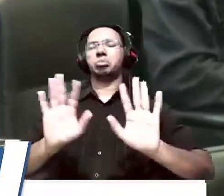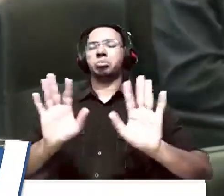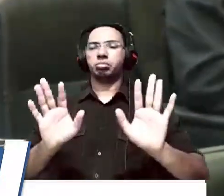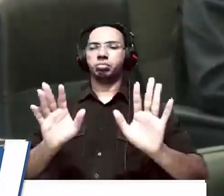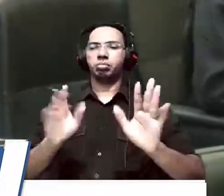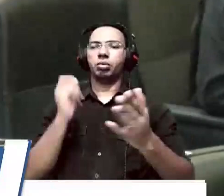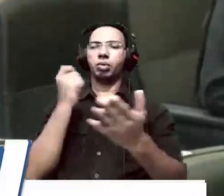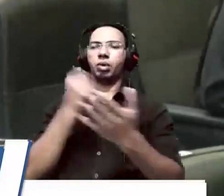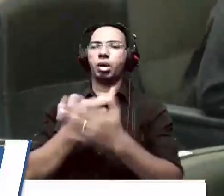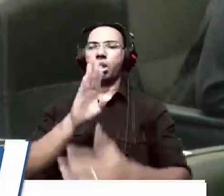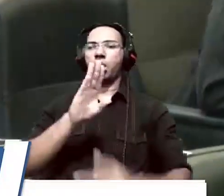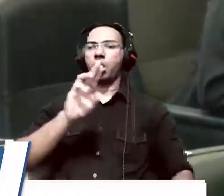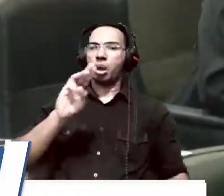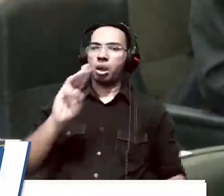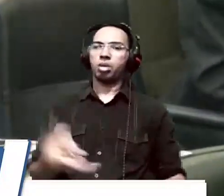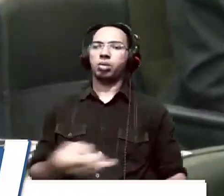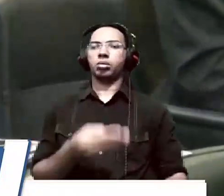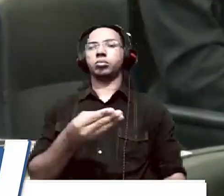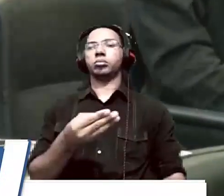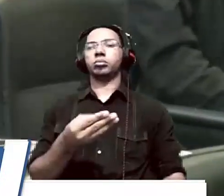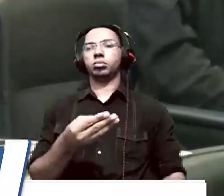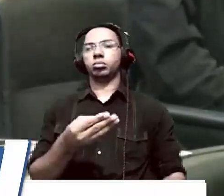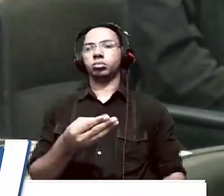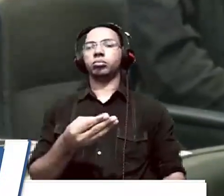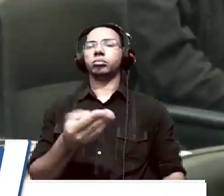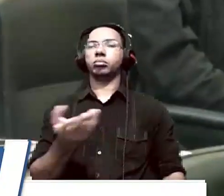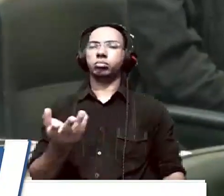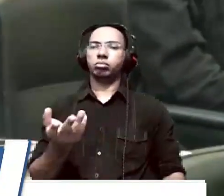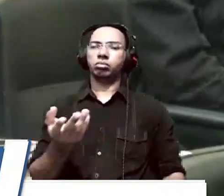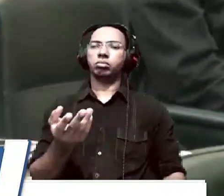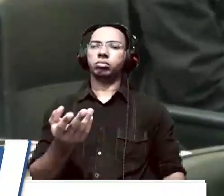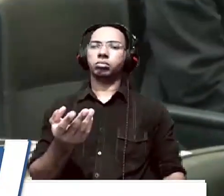milhões desnecessariamente para dar os